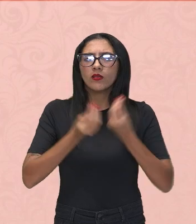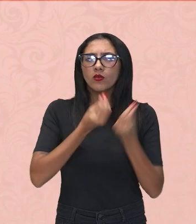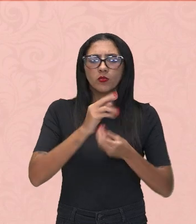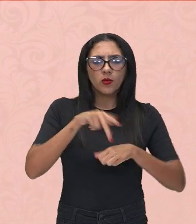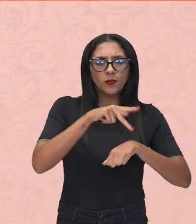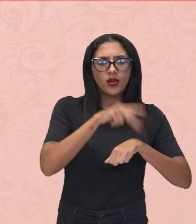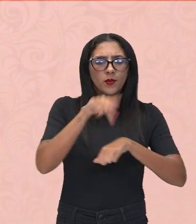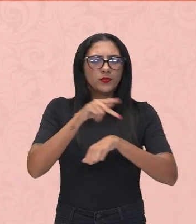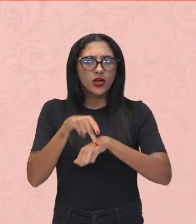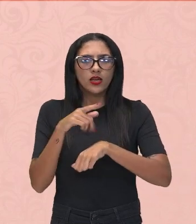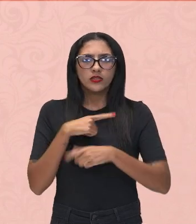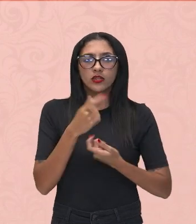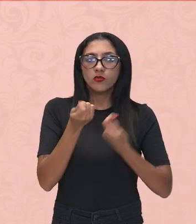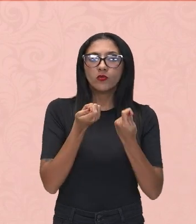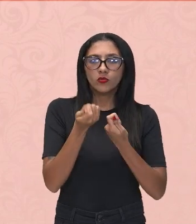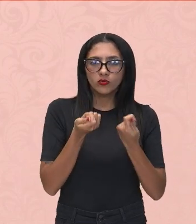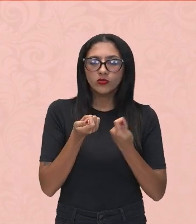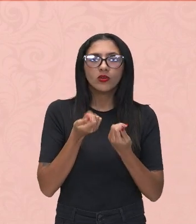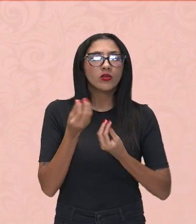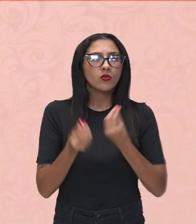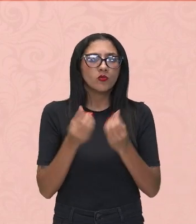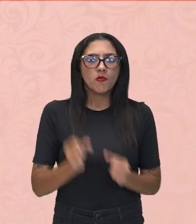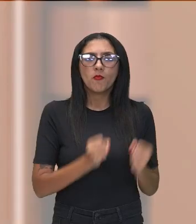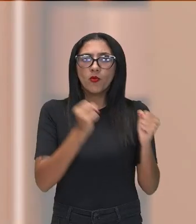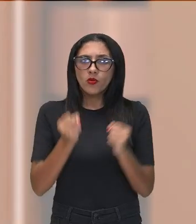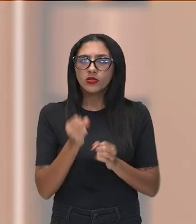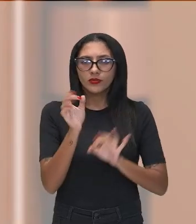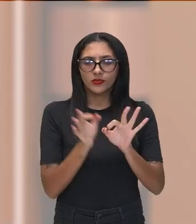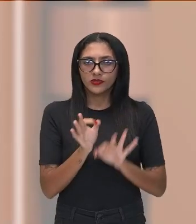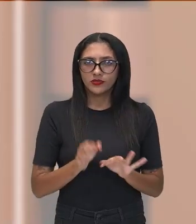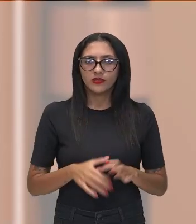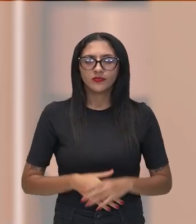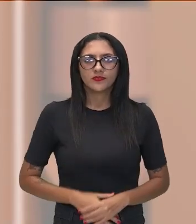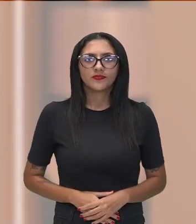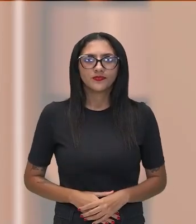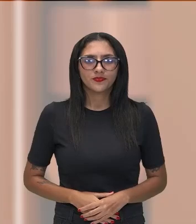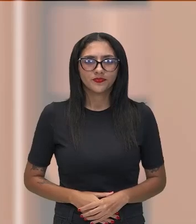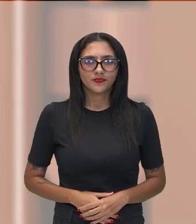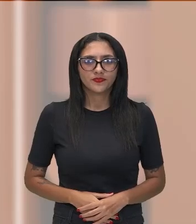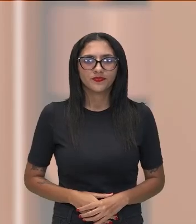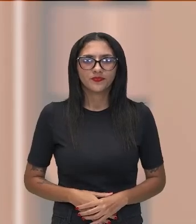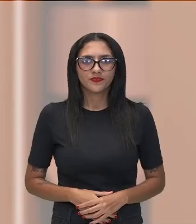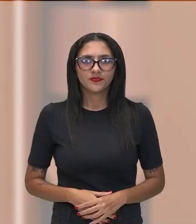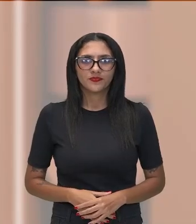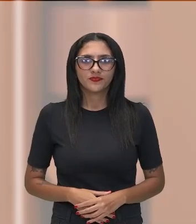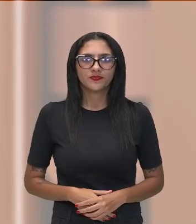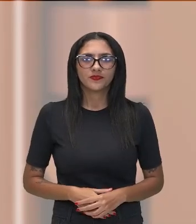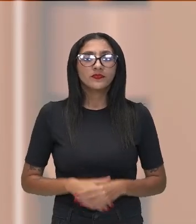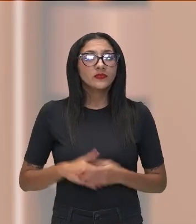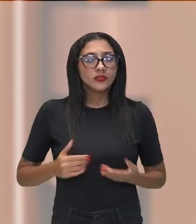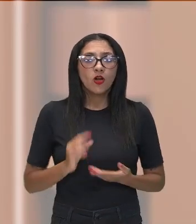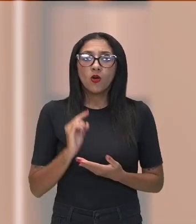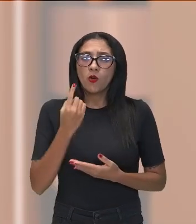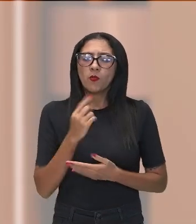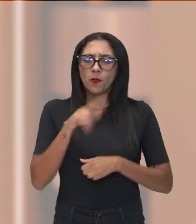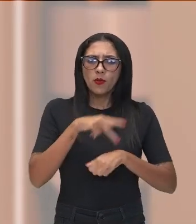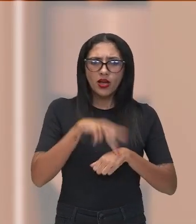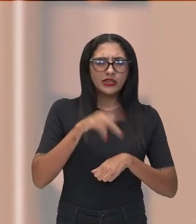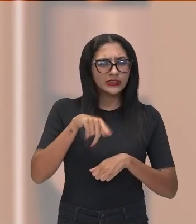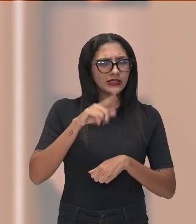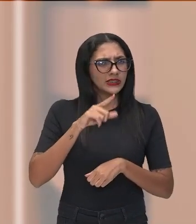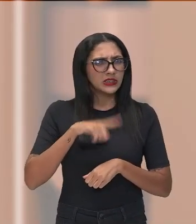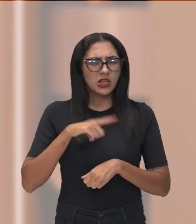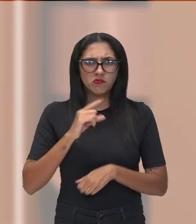são administrados e como o poder é distribuído. Bem, então um país ele nunca está sozinho, né?